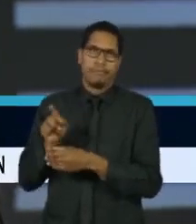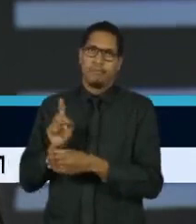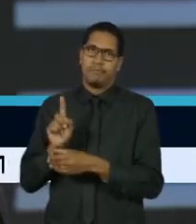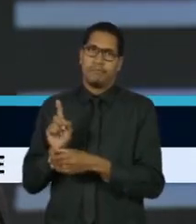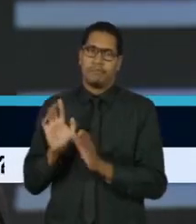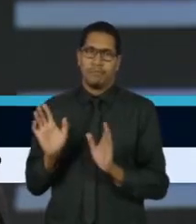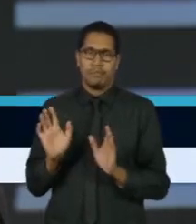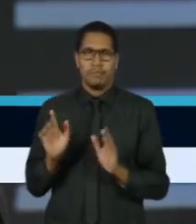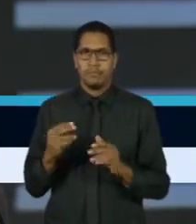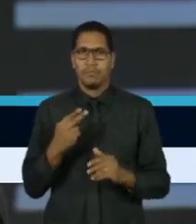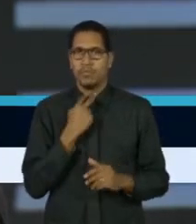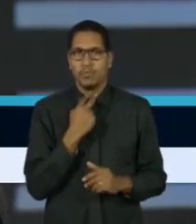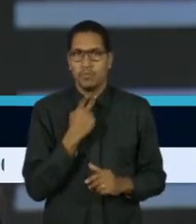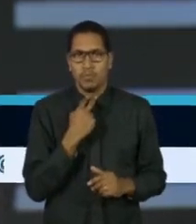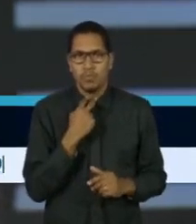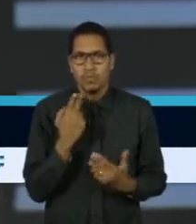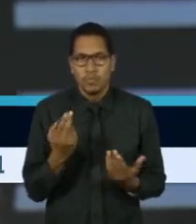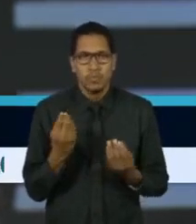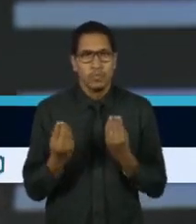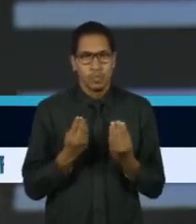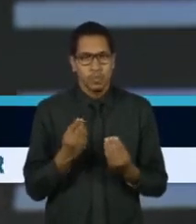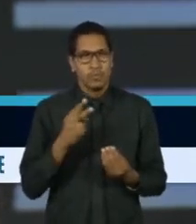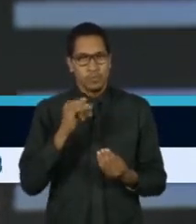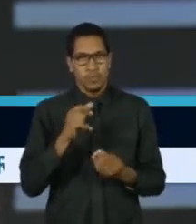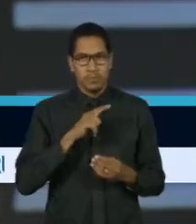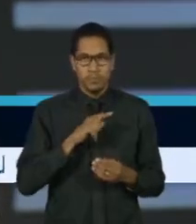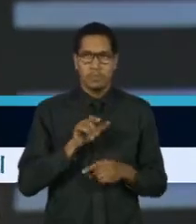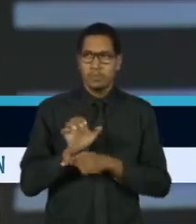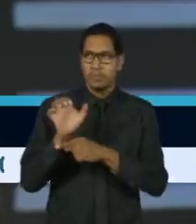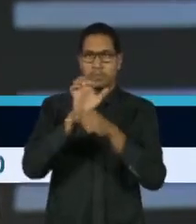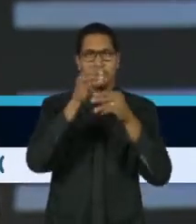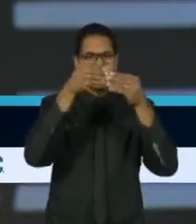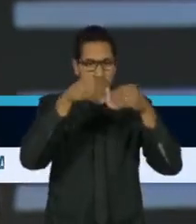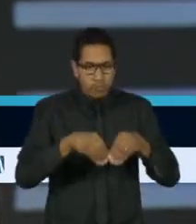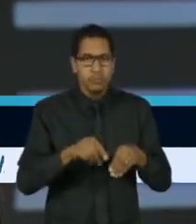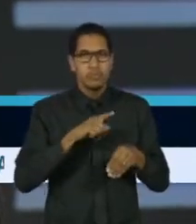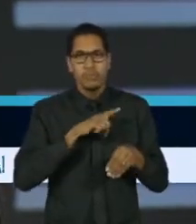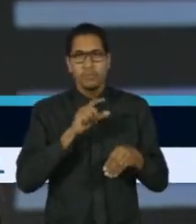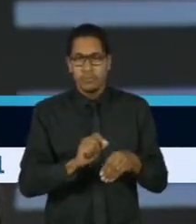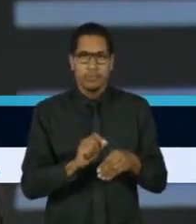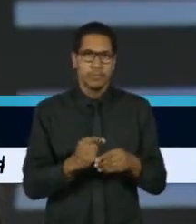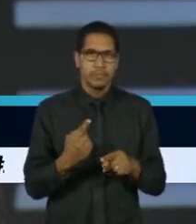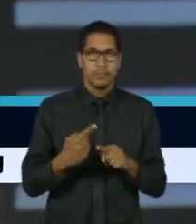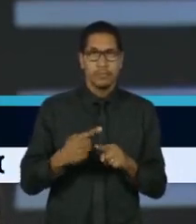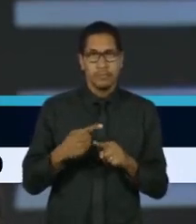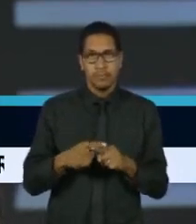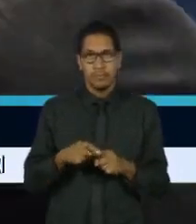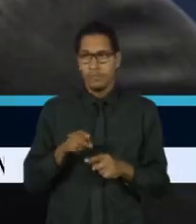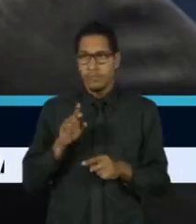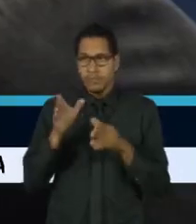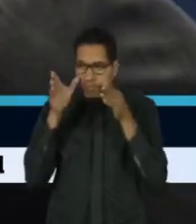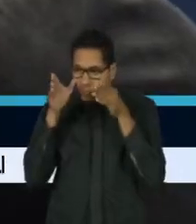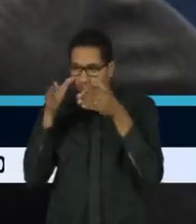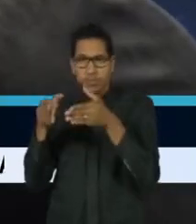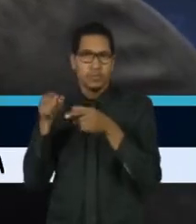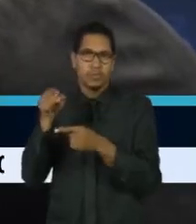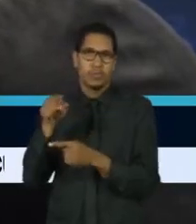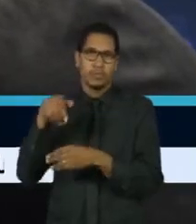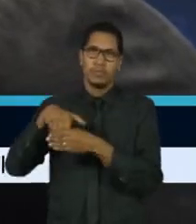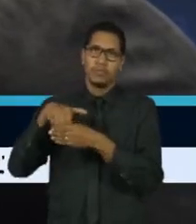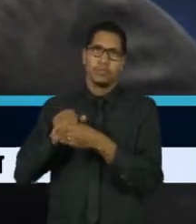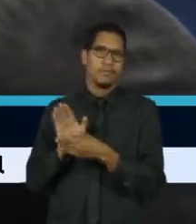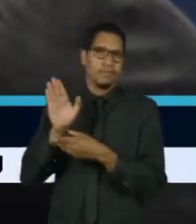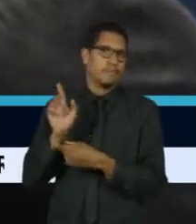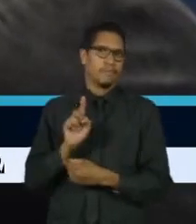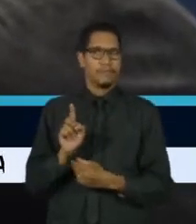pode discutir uma coisa que vai prejudicar os estados, o Pacto Federativo, com o olho apenas nas eleições. Então, o fundo